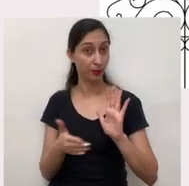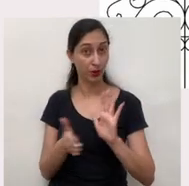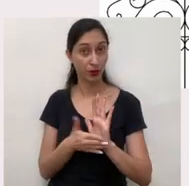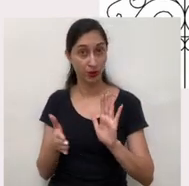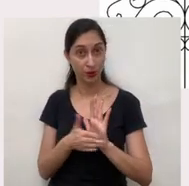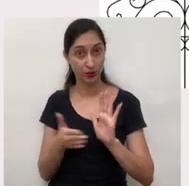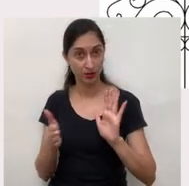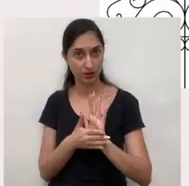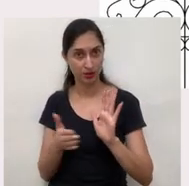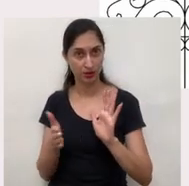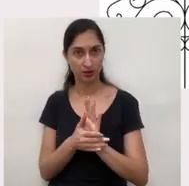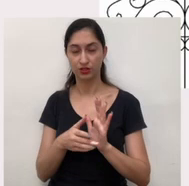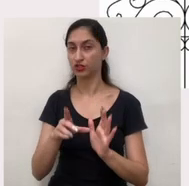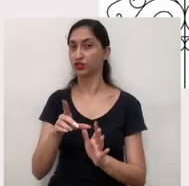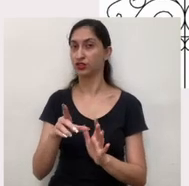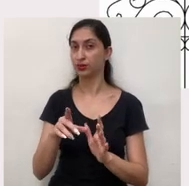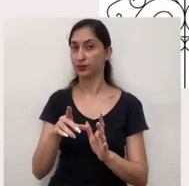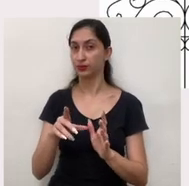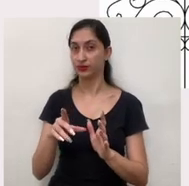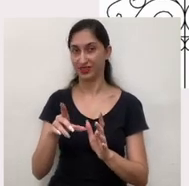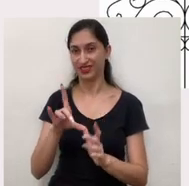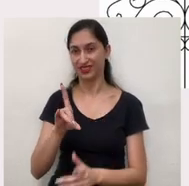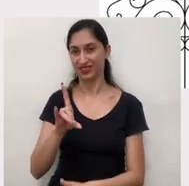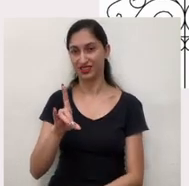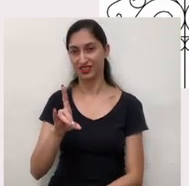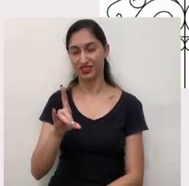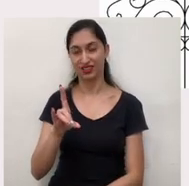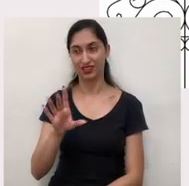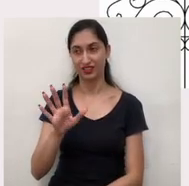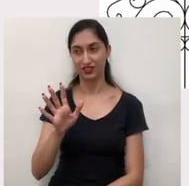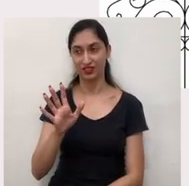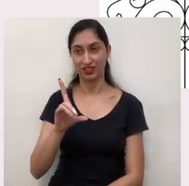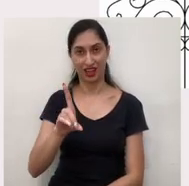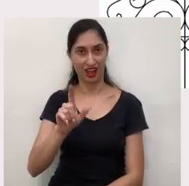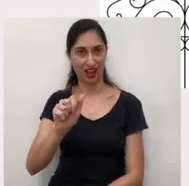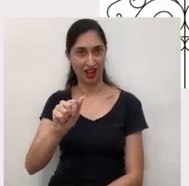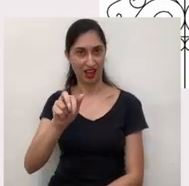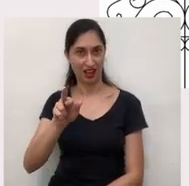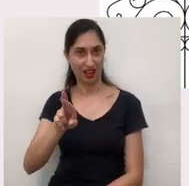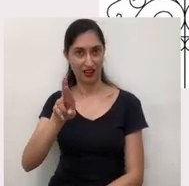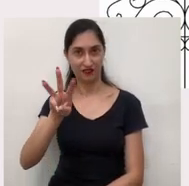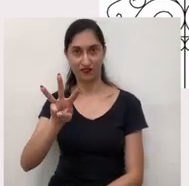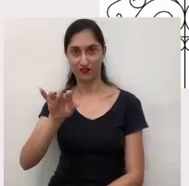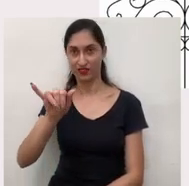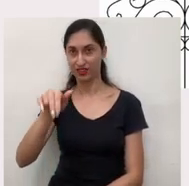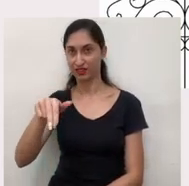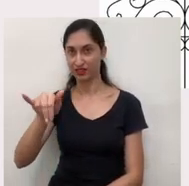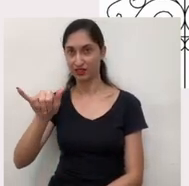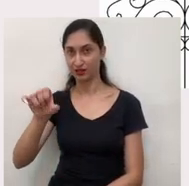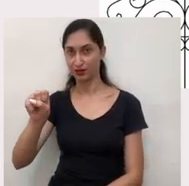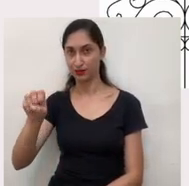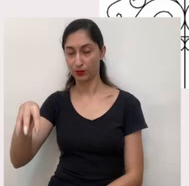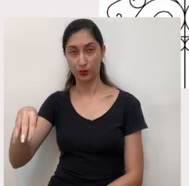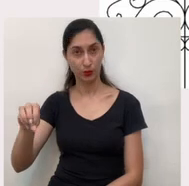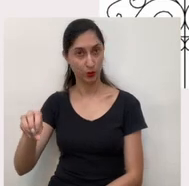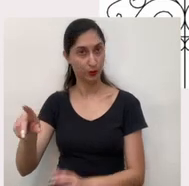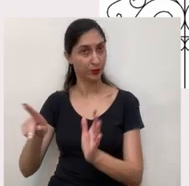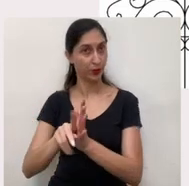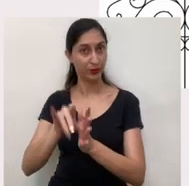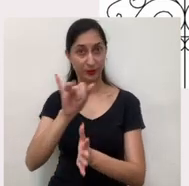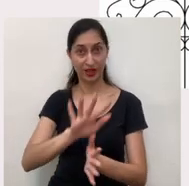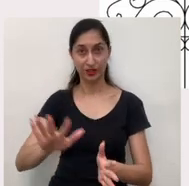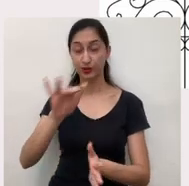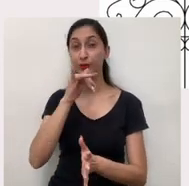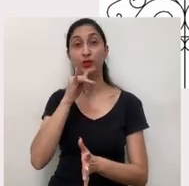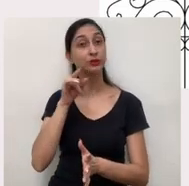espécie de darwinismo, como Didi Berman vai dizer, de darwinismo das imagens, né? Ou seja, a imagem